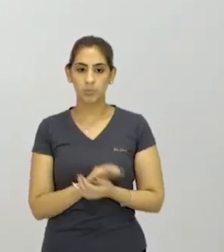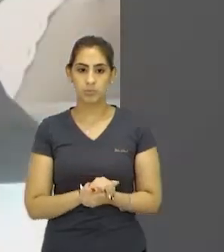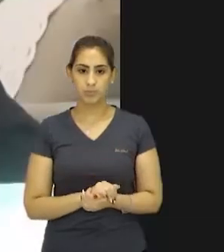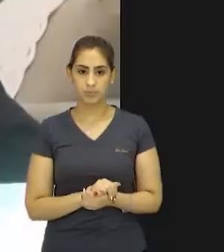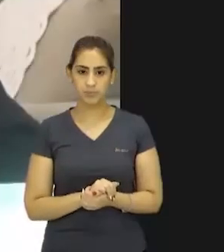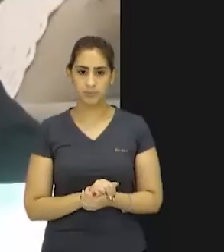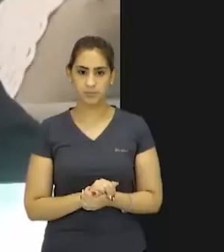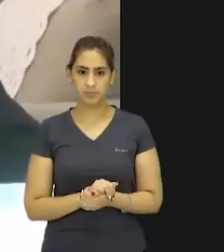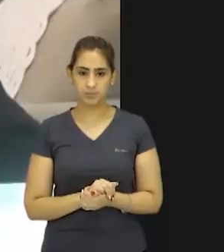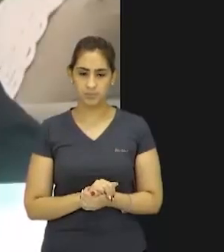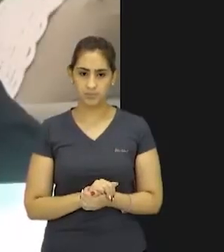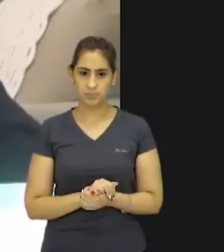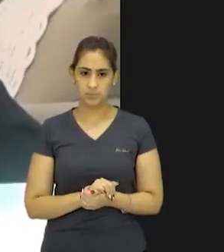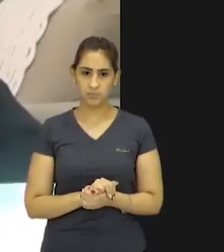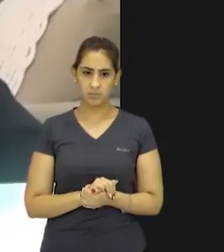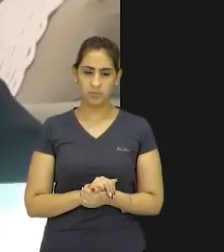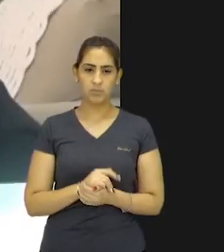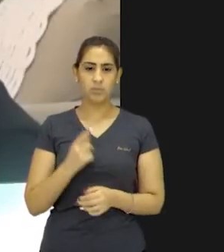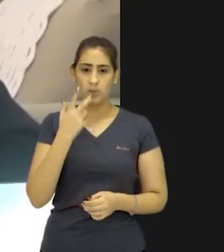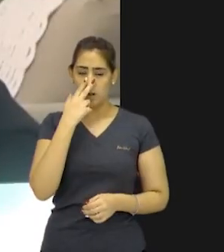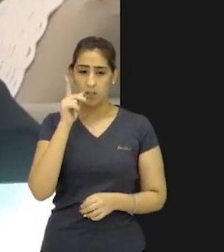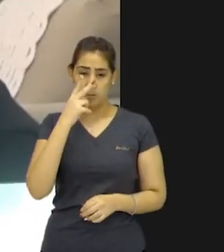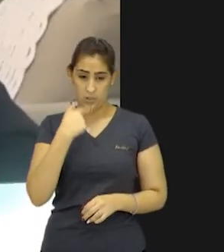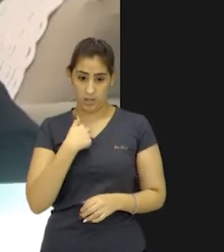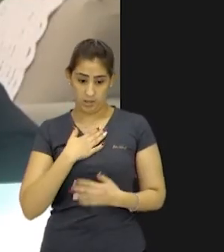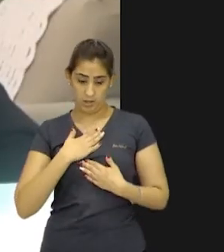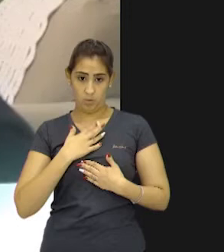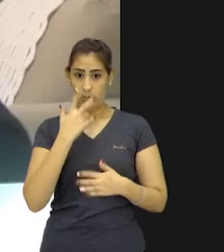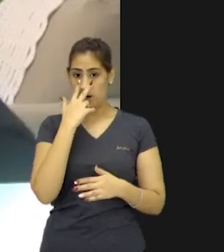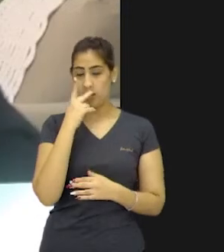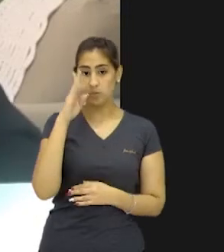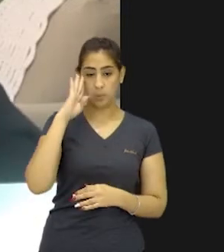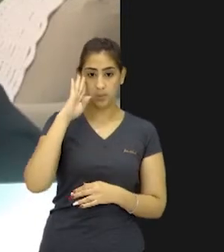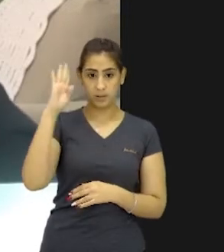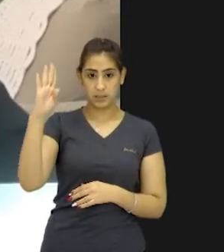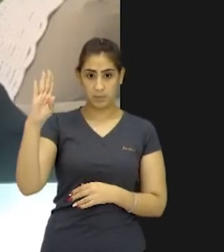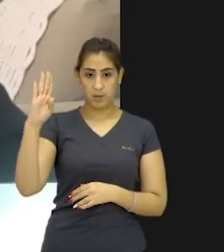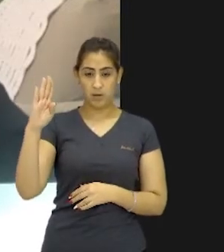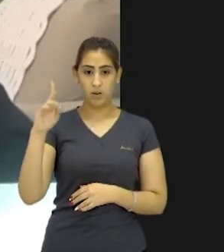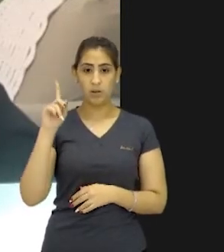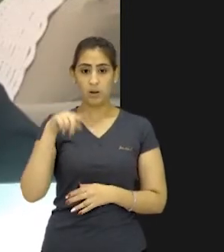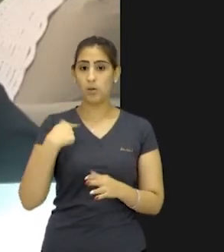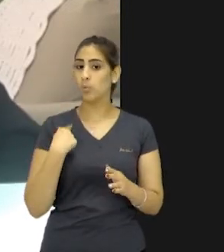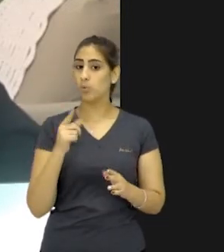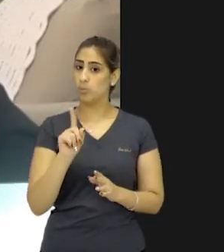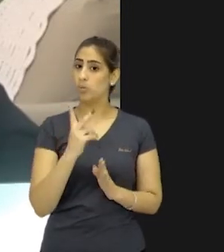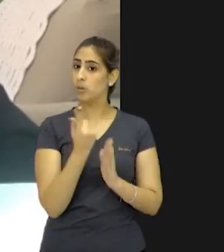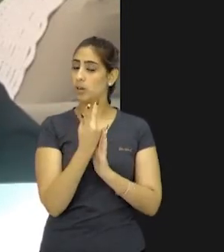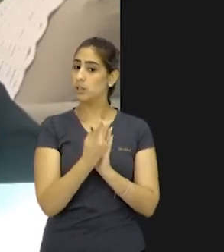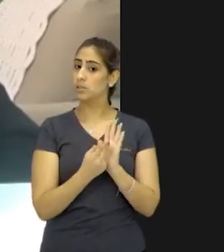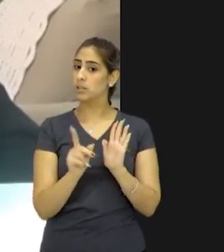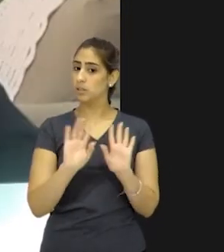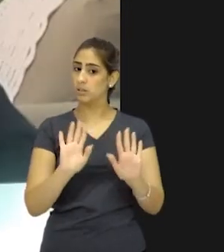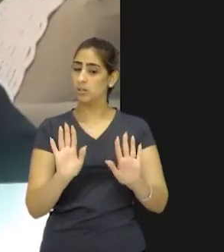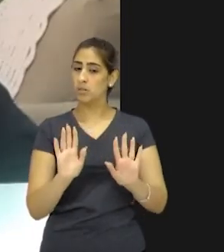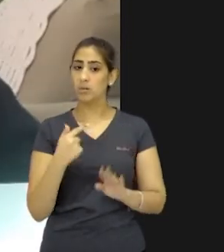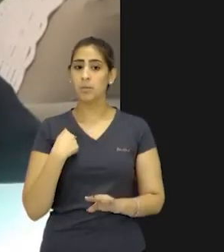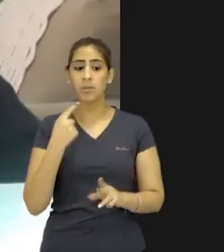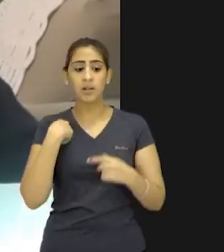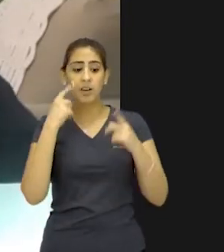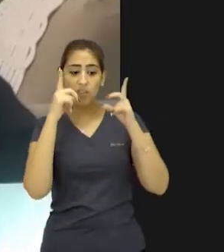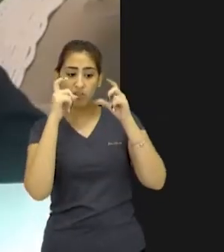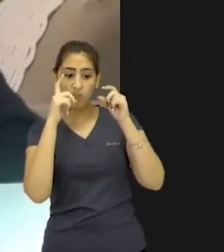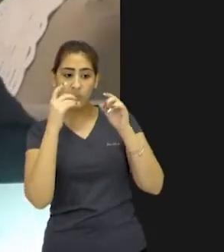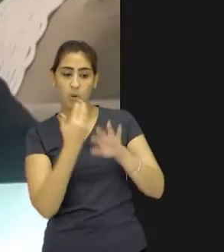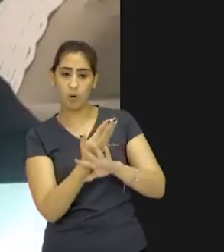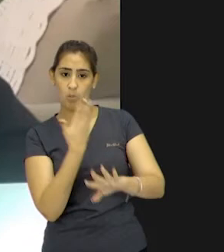Olha, eu acho que o principal, queira ou não queira, é o desenho, né? Na verdade, a minha percepção de forma, tal,